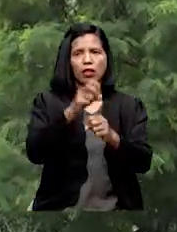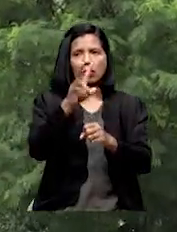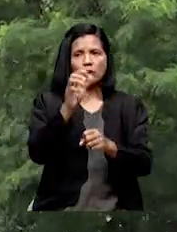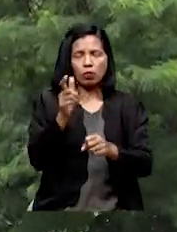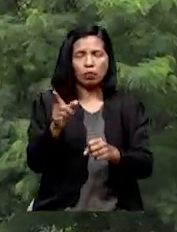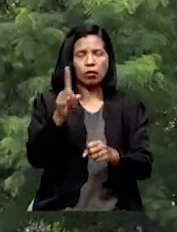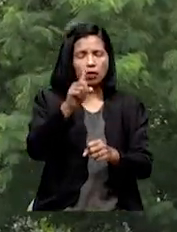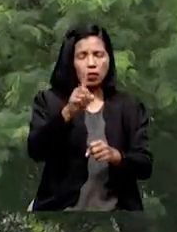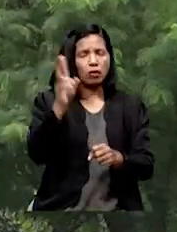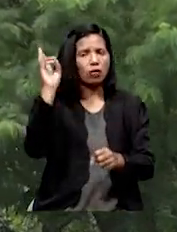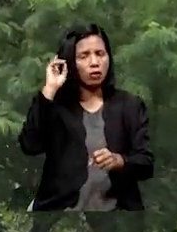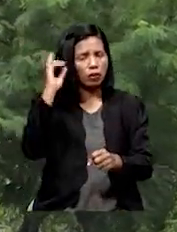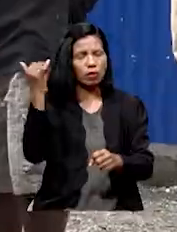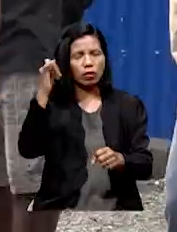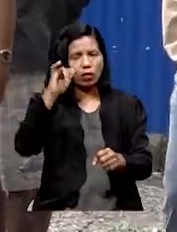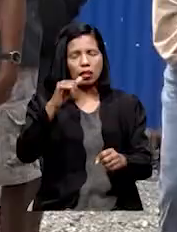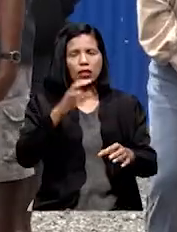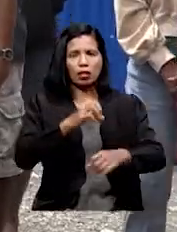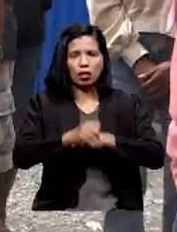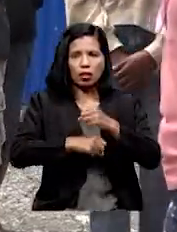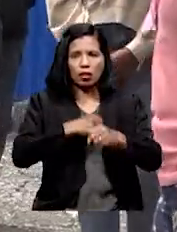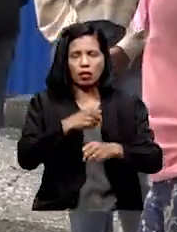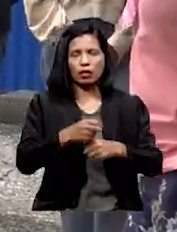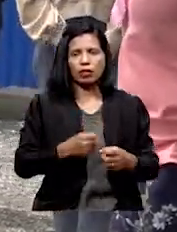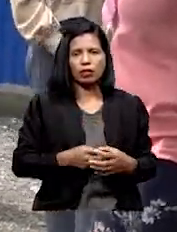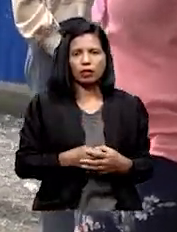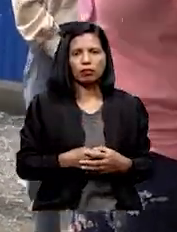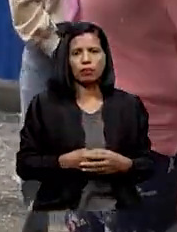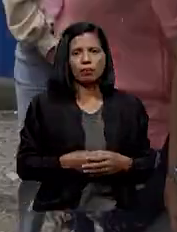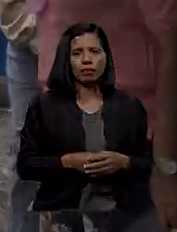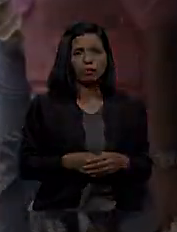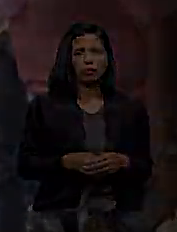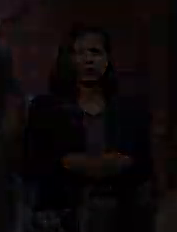hodirona diretamente sirani haleri Ifigenia Babu Antonio Correa GMN.